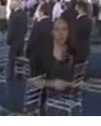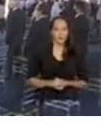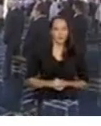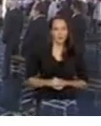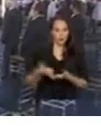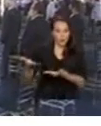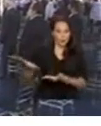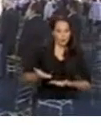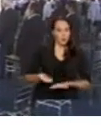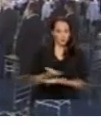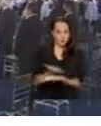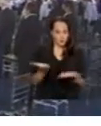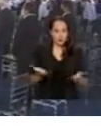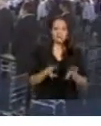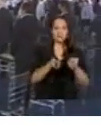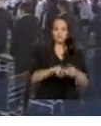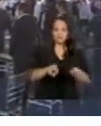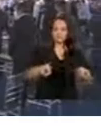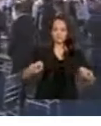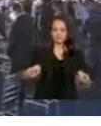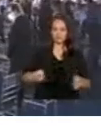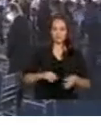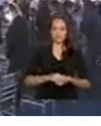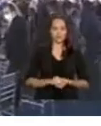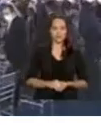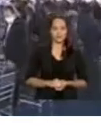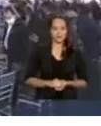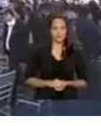Convidamos os presentes a tomar seus assentos.